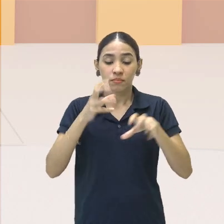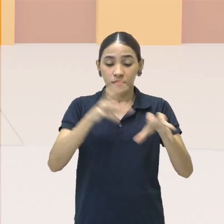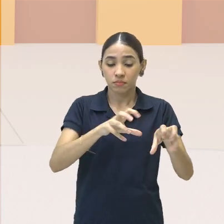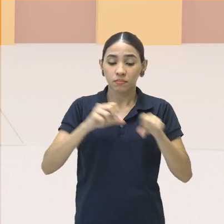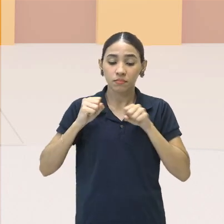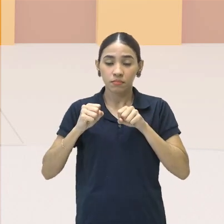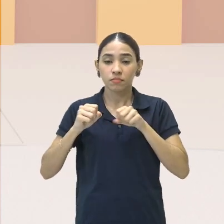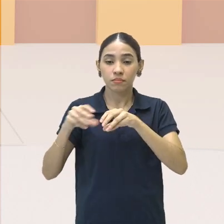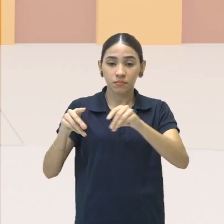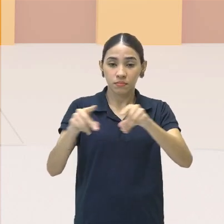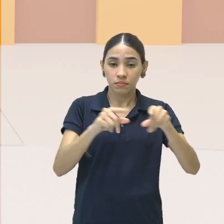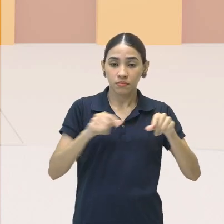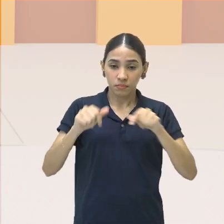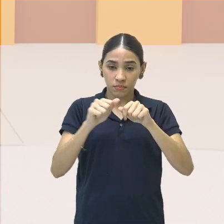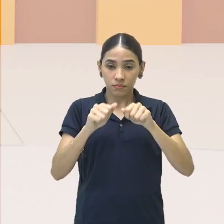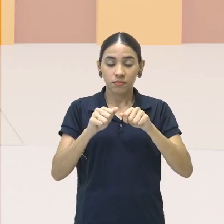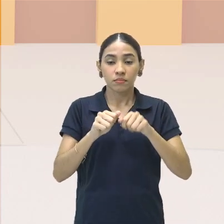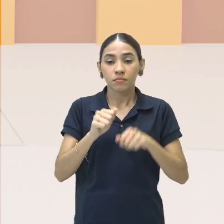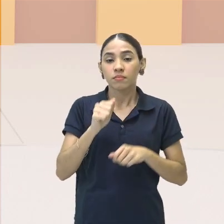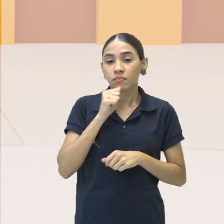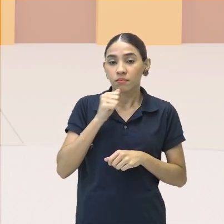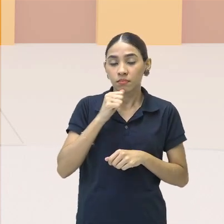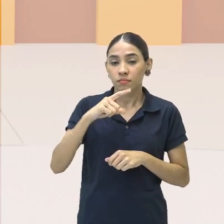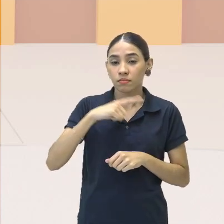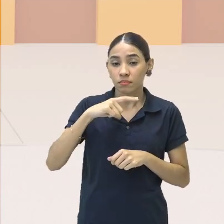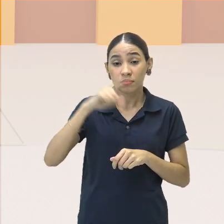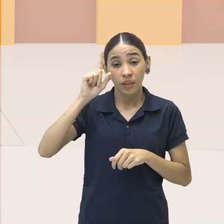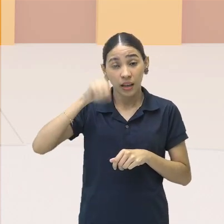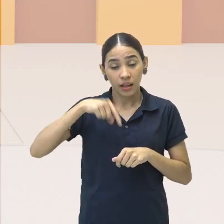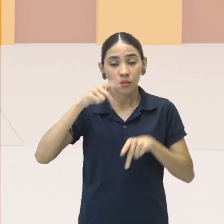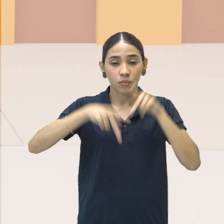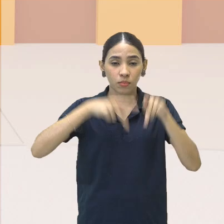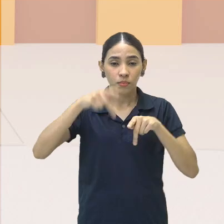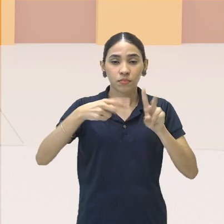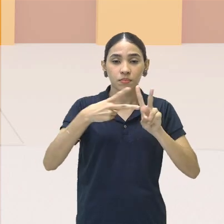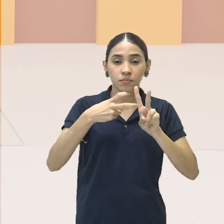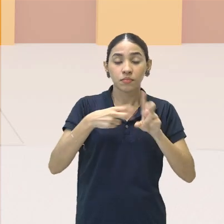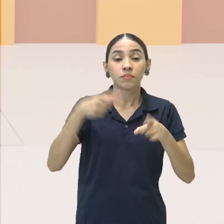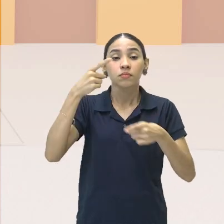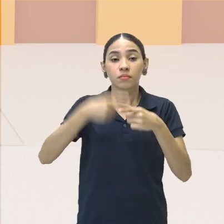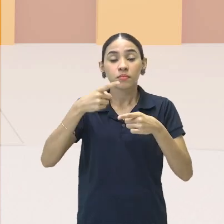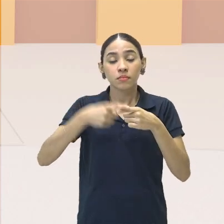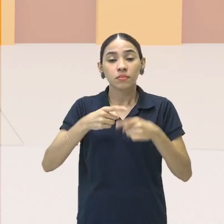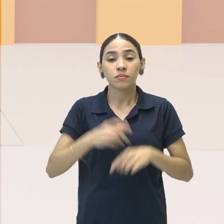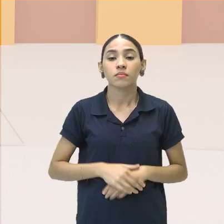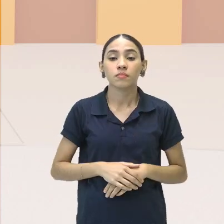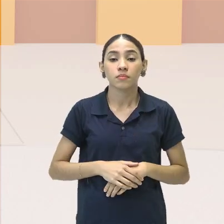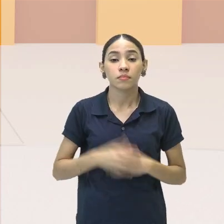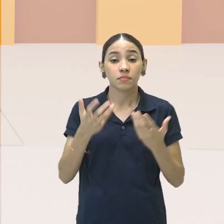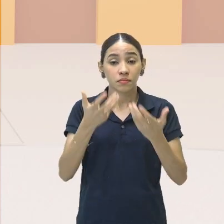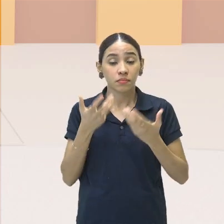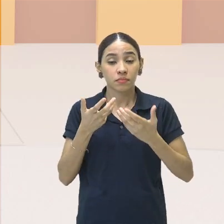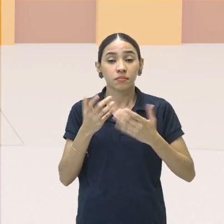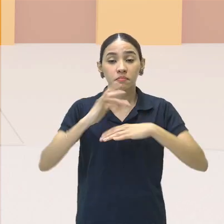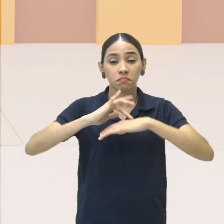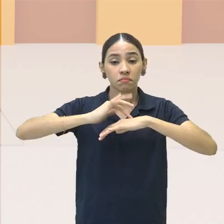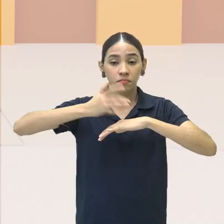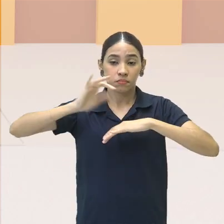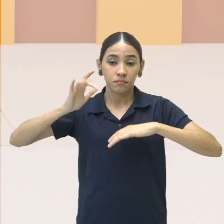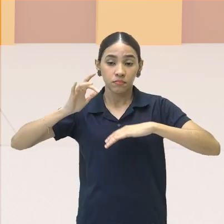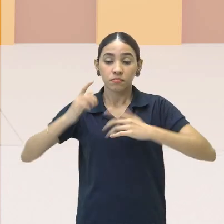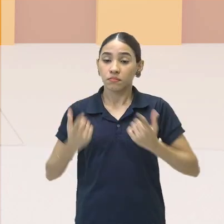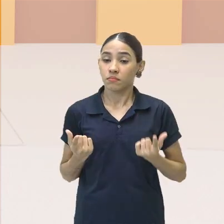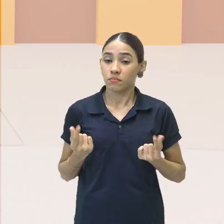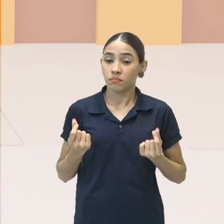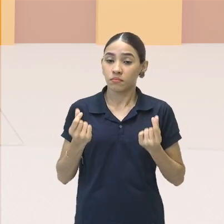posse das terras que até então são dos povos indígenas. Por quê? Em busca de metais preciosos, em